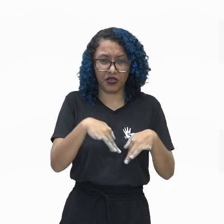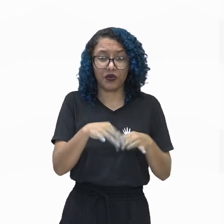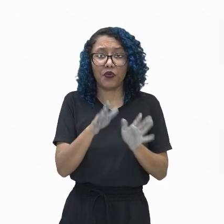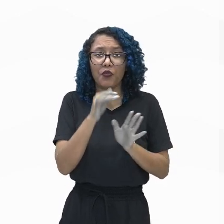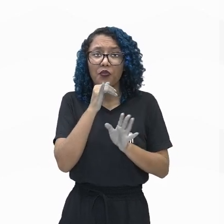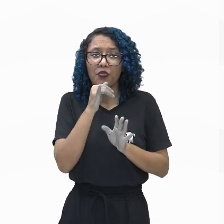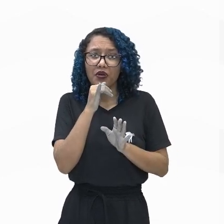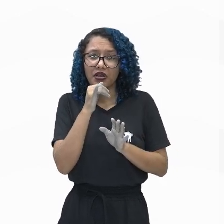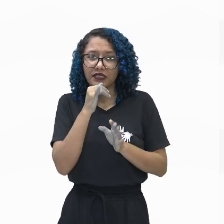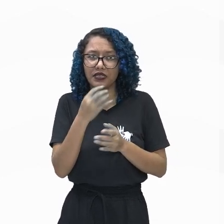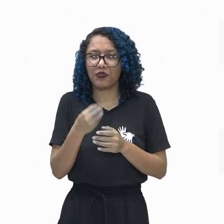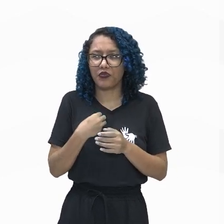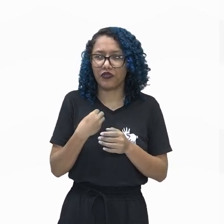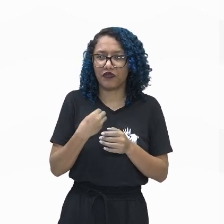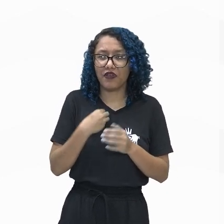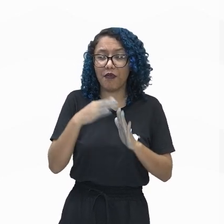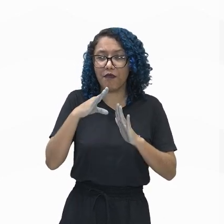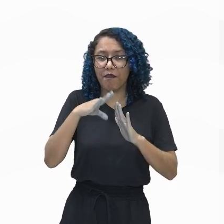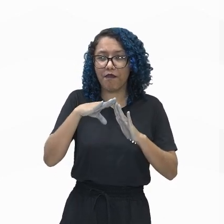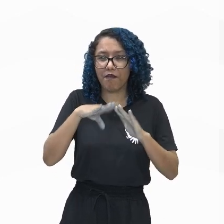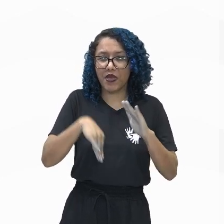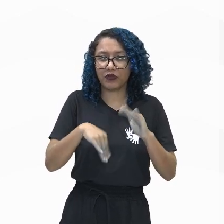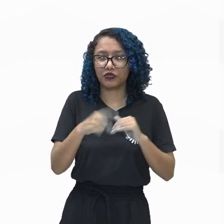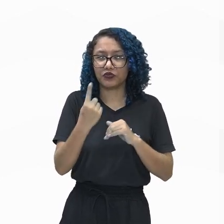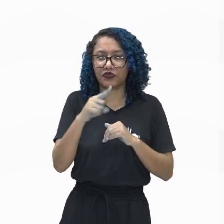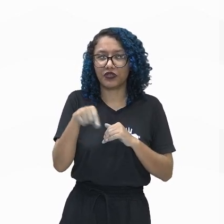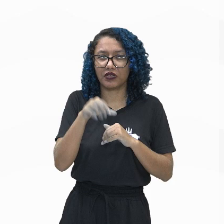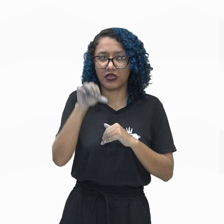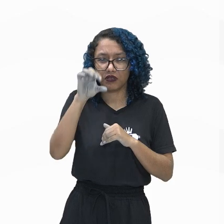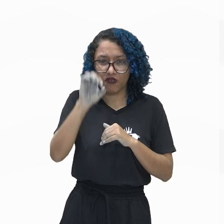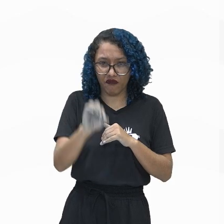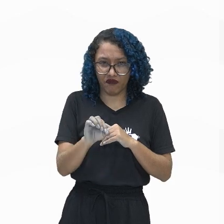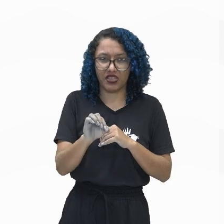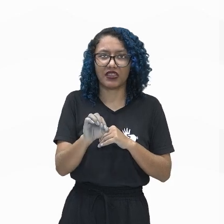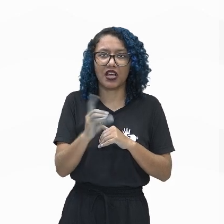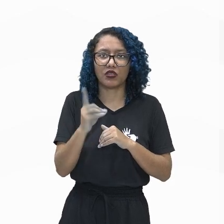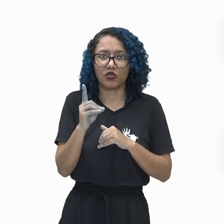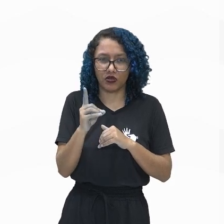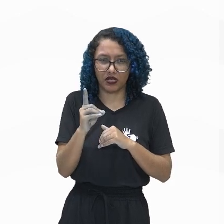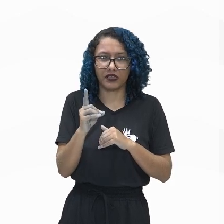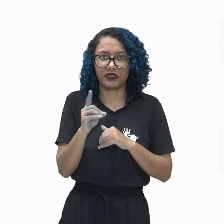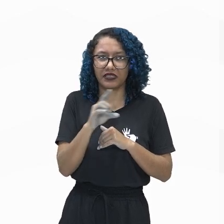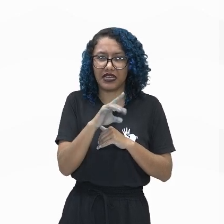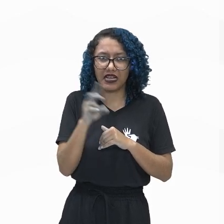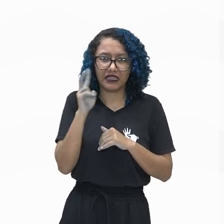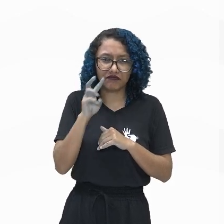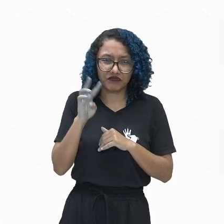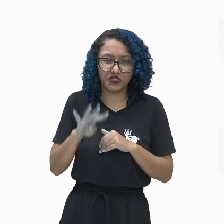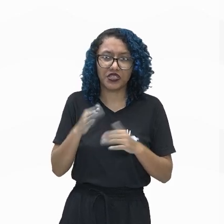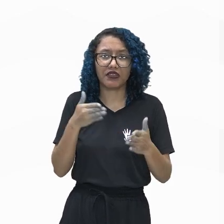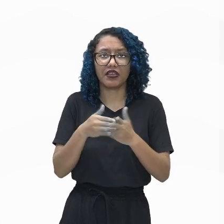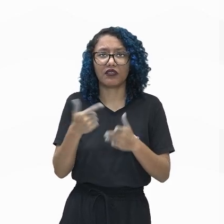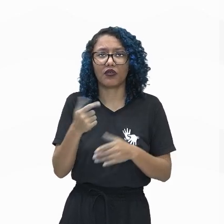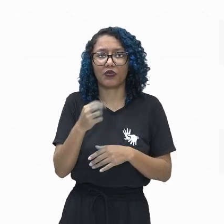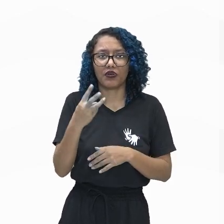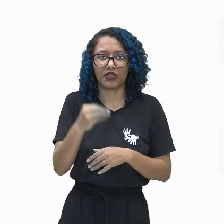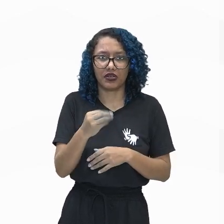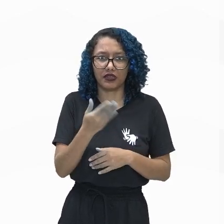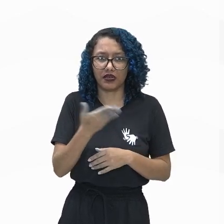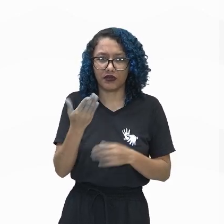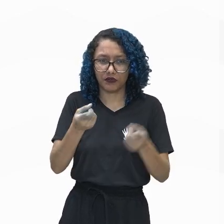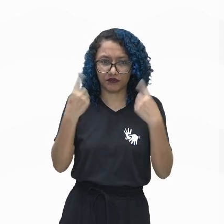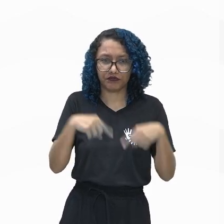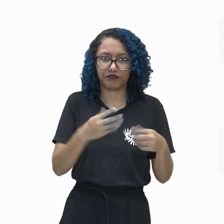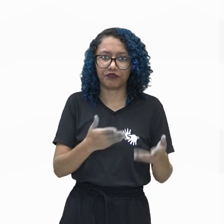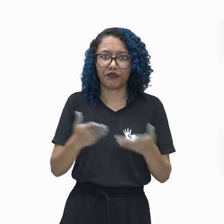menos de 1,90, aqui a gente está falando de dólar por dia até 2030. No 1.2 nós temos